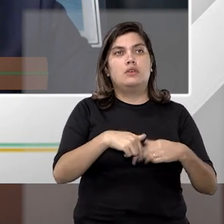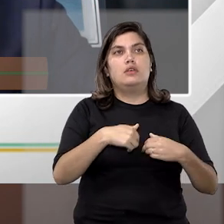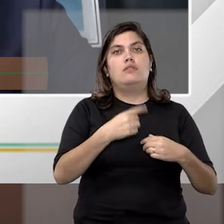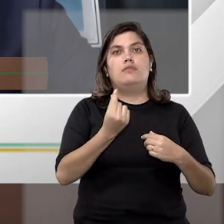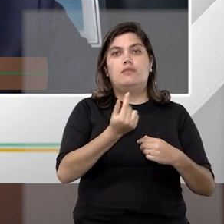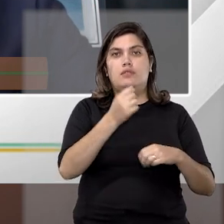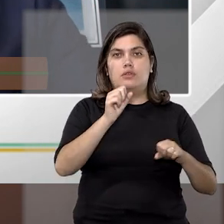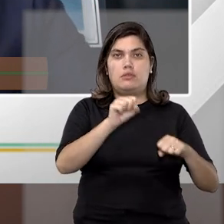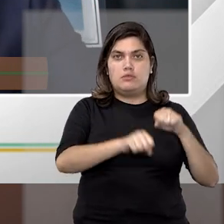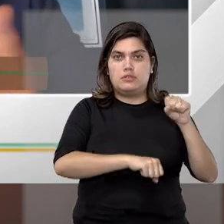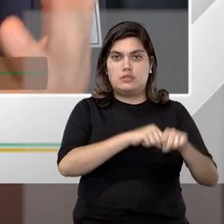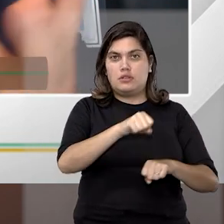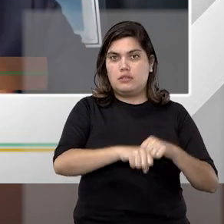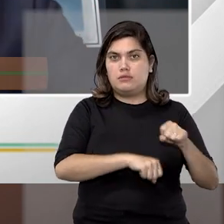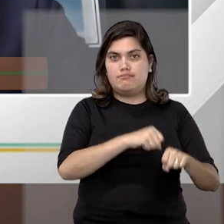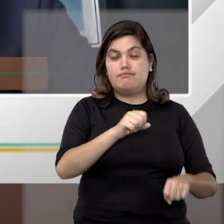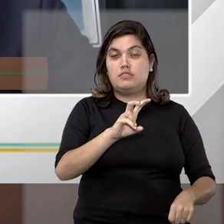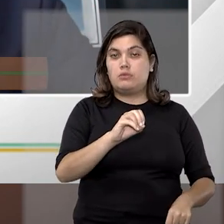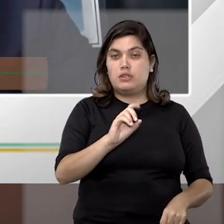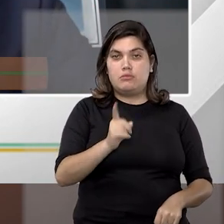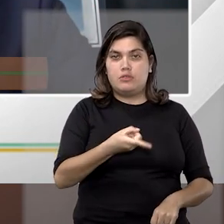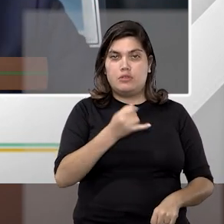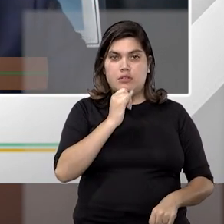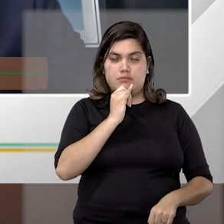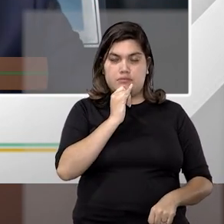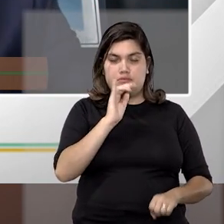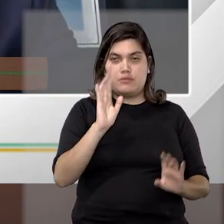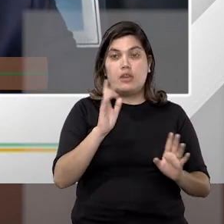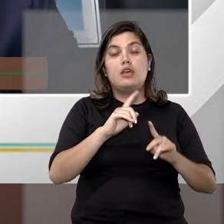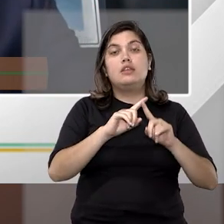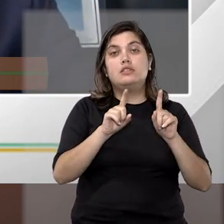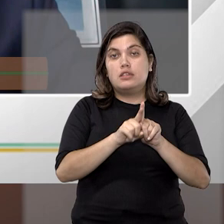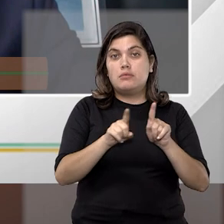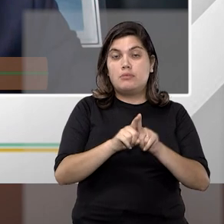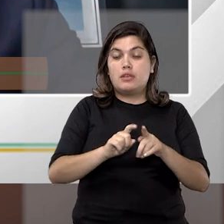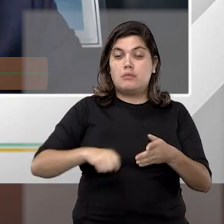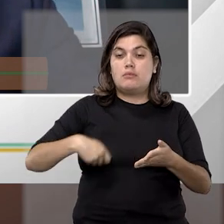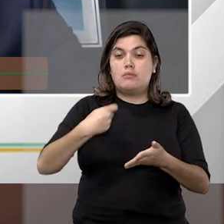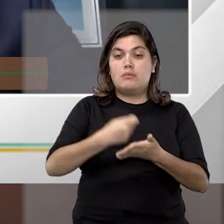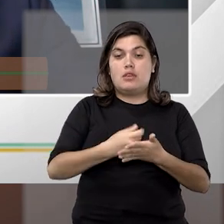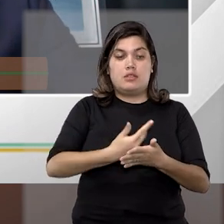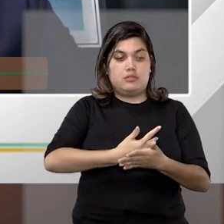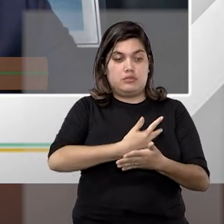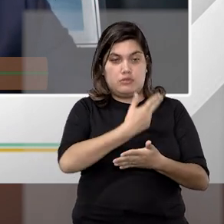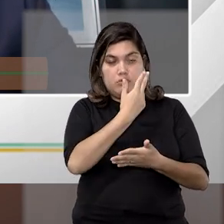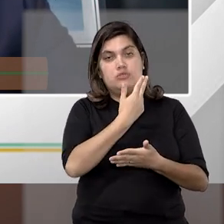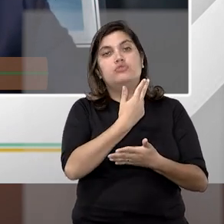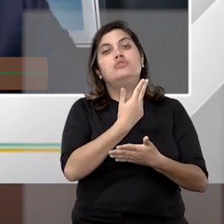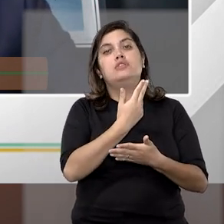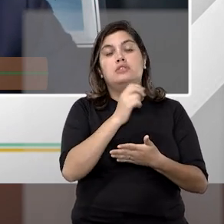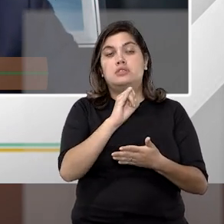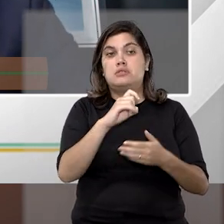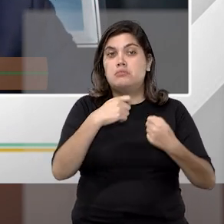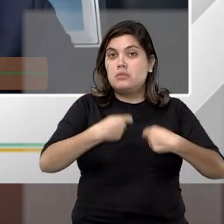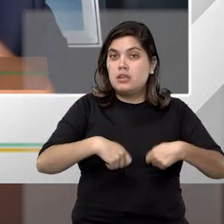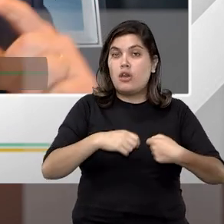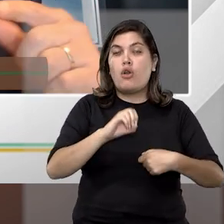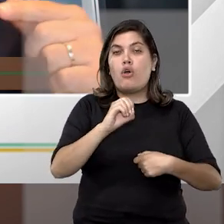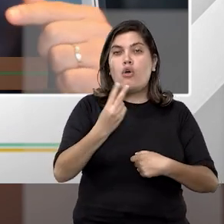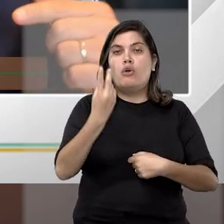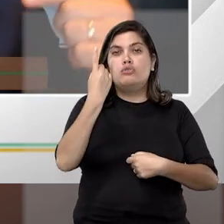pela bicicleta 50 milhões para e pela indenização da operação se eventualmente